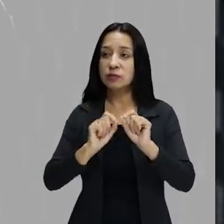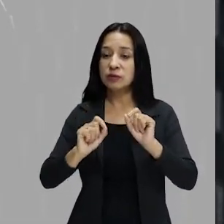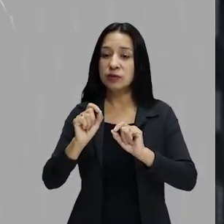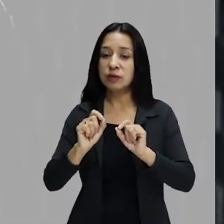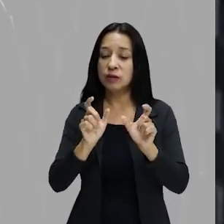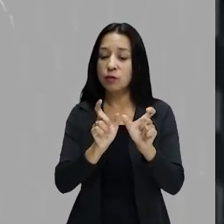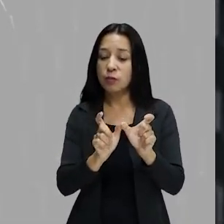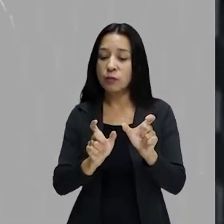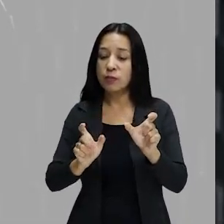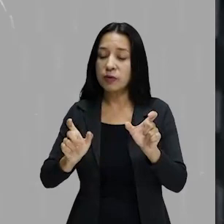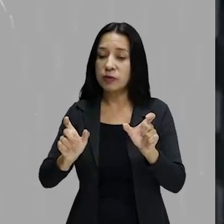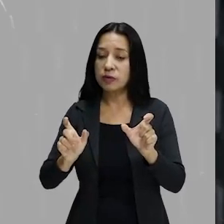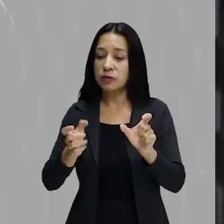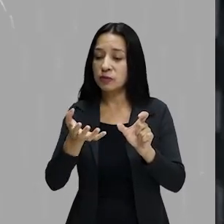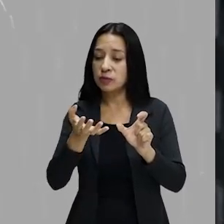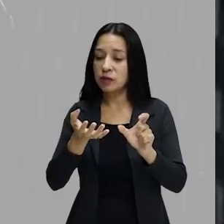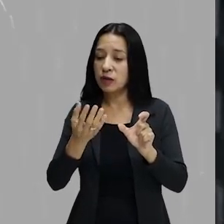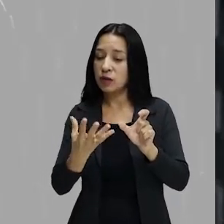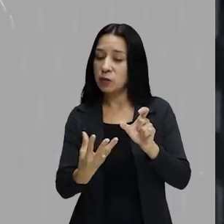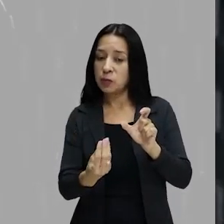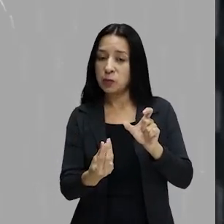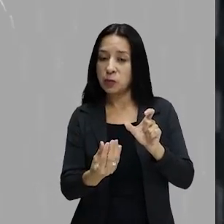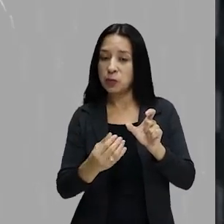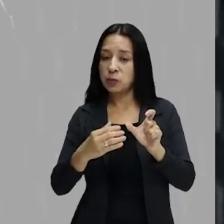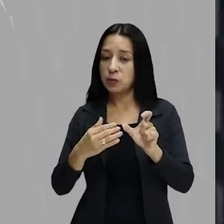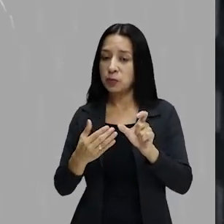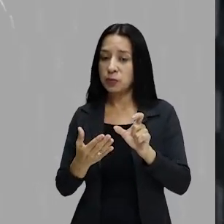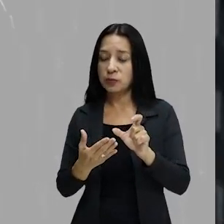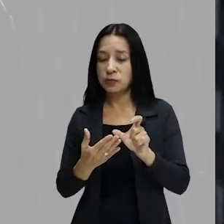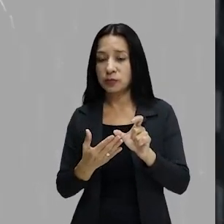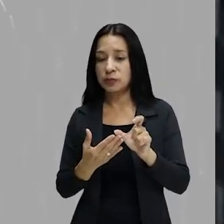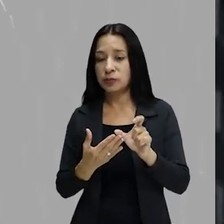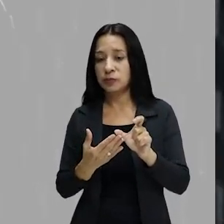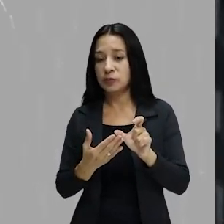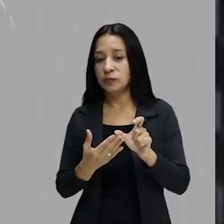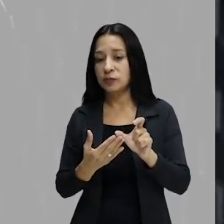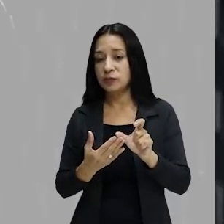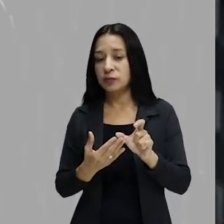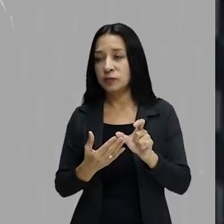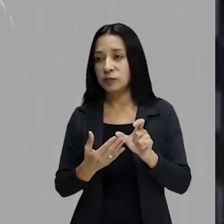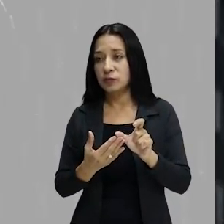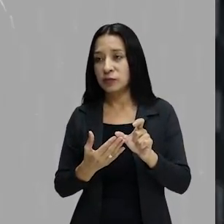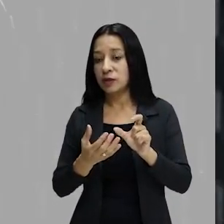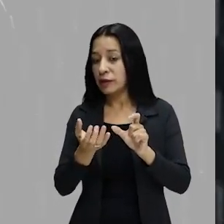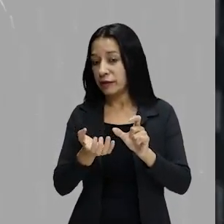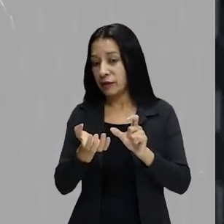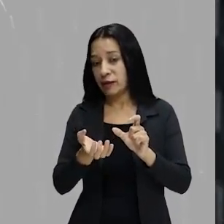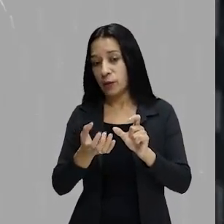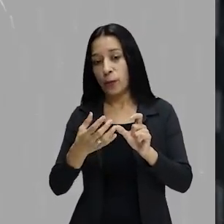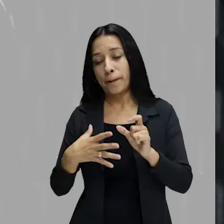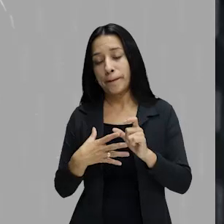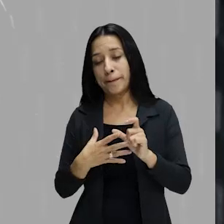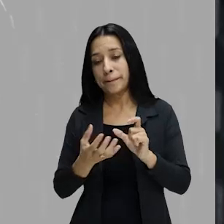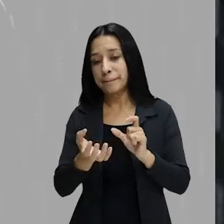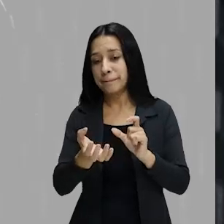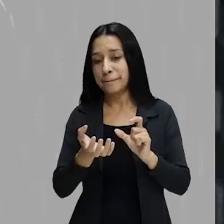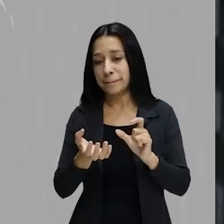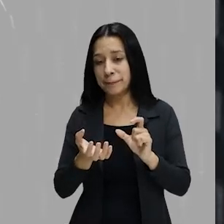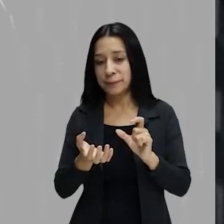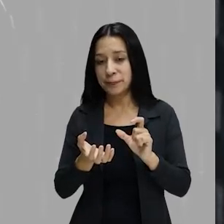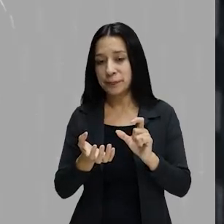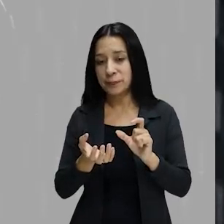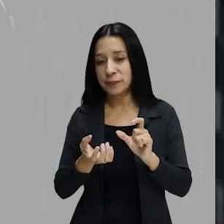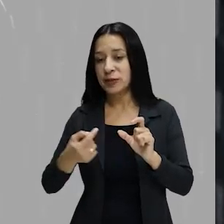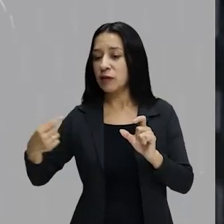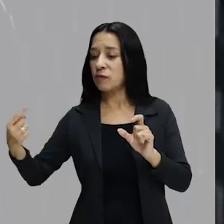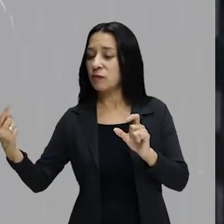esse período aqui, quero muito que você venha ao jantar. Eu quero muito, é a primeira oração principal. Que você venha